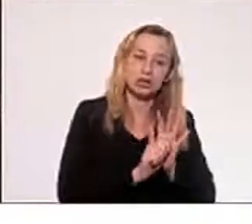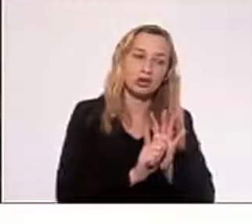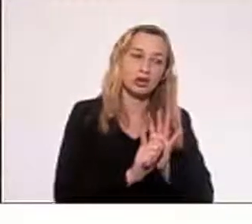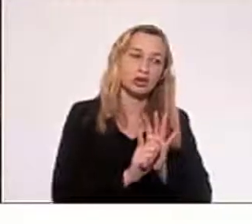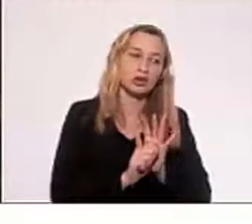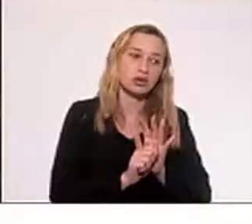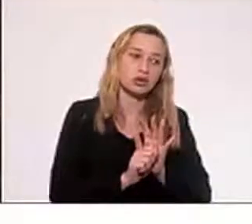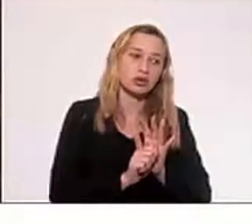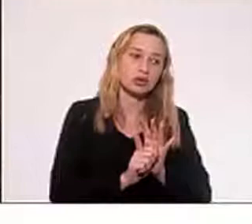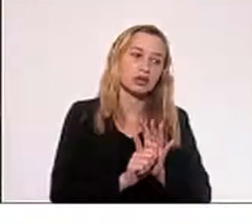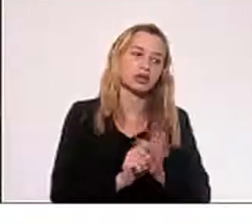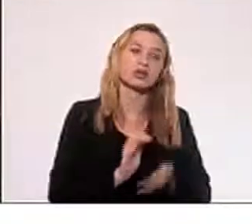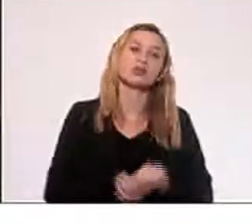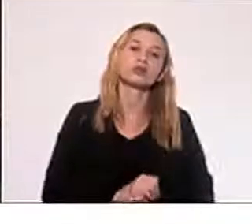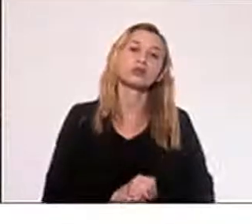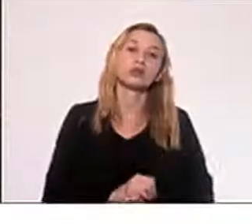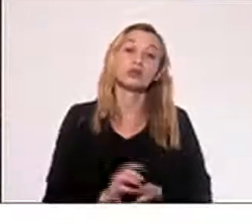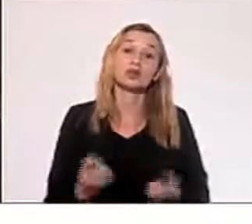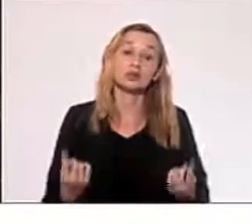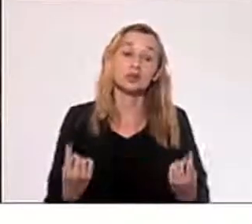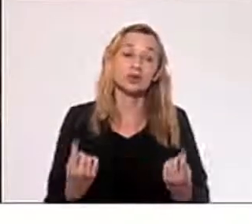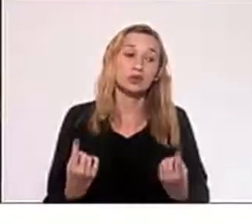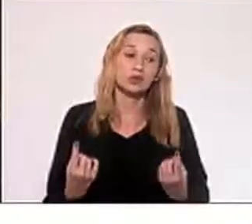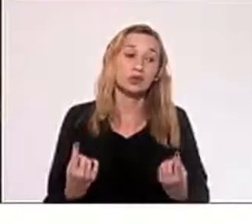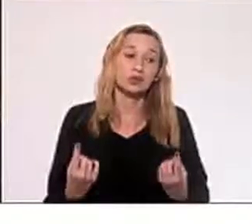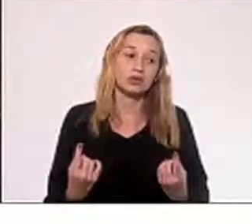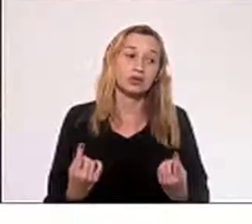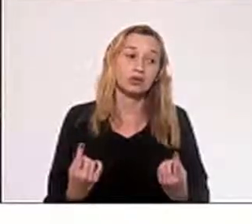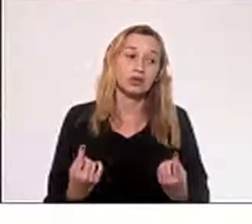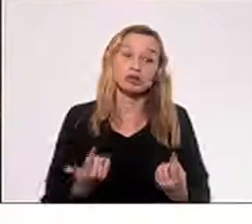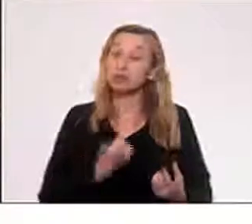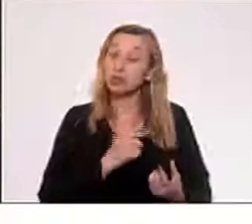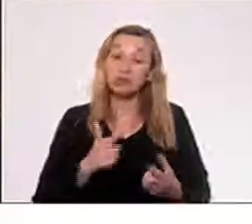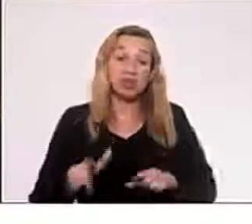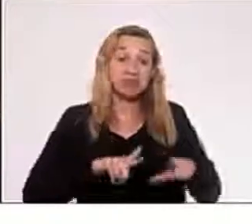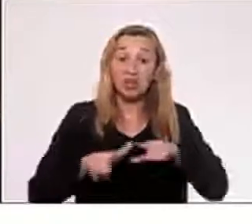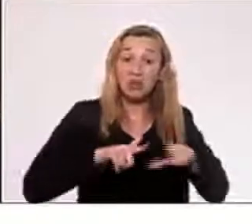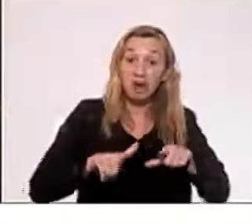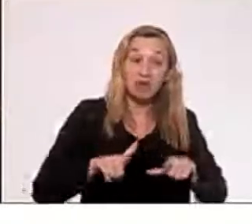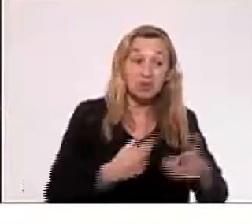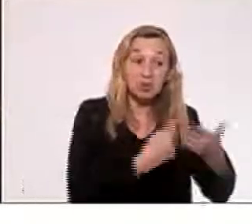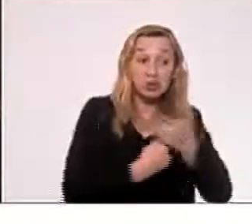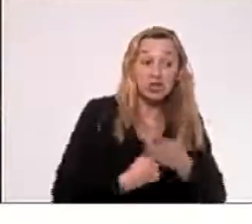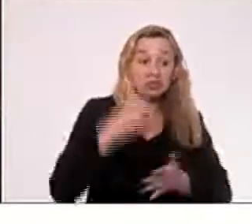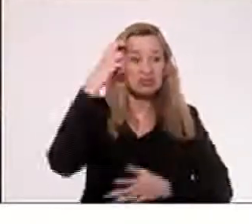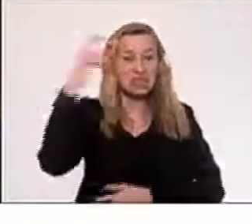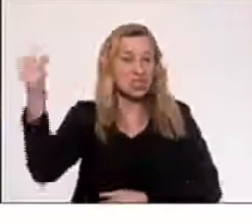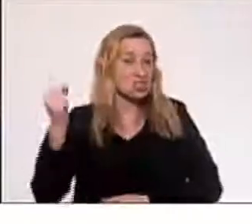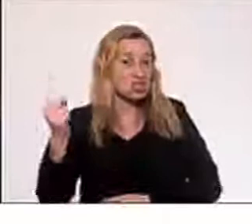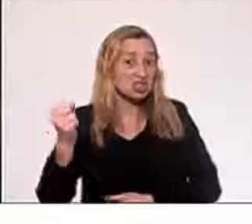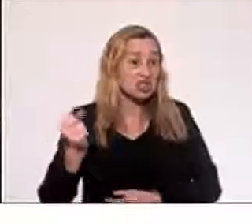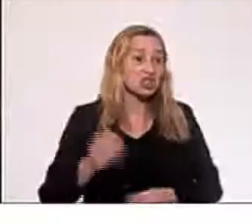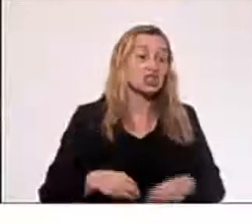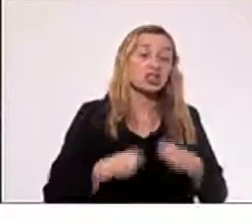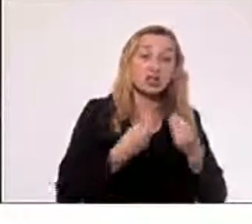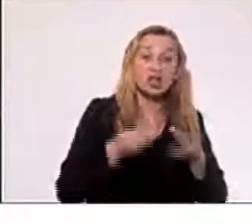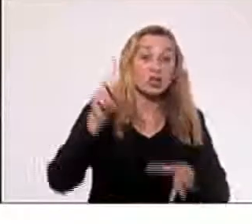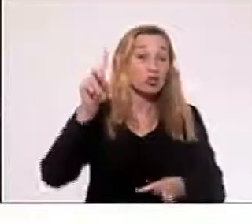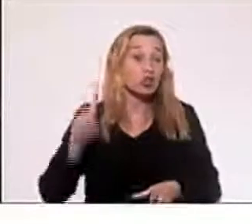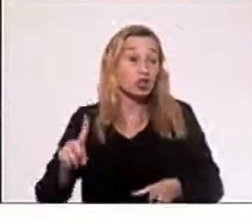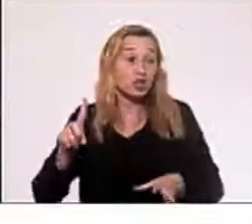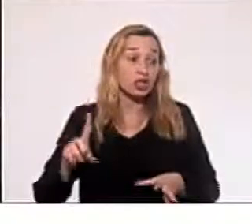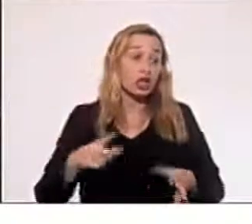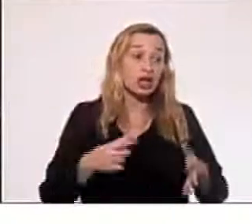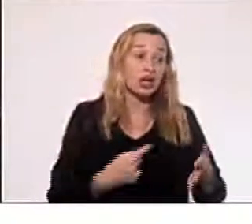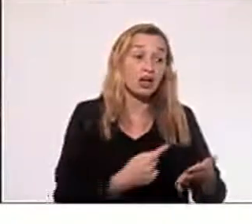centrada basicamente no confronto, porque não há trabalho de prevenção ou de inteligência que garanta aí